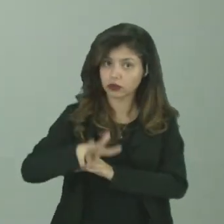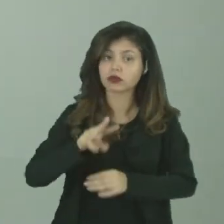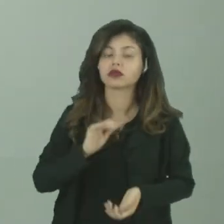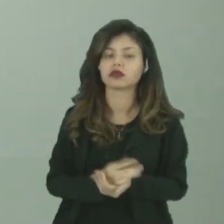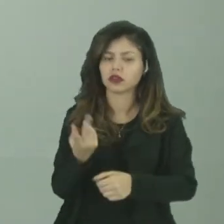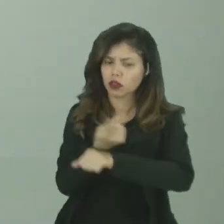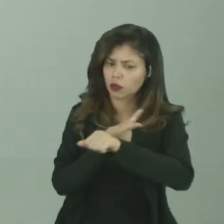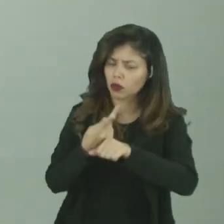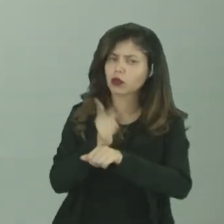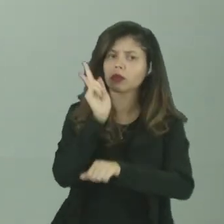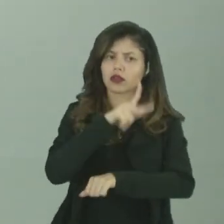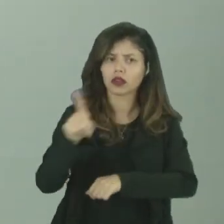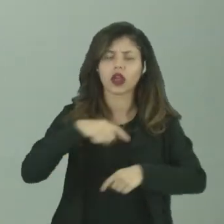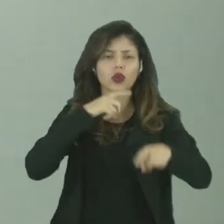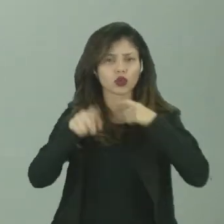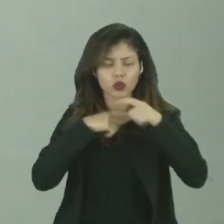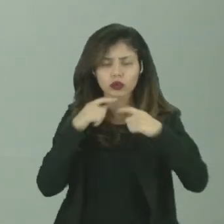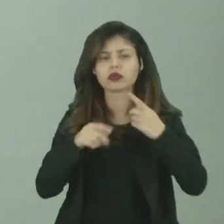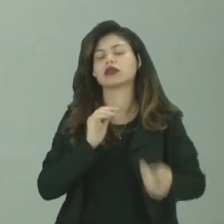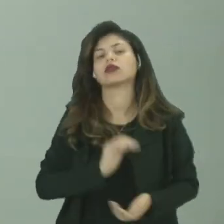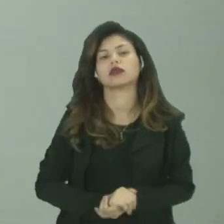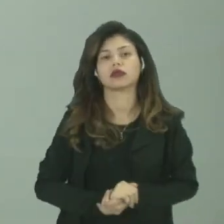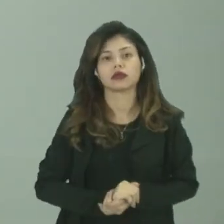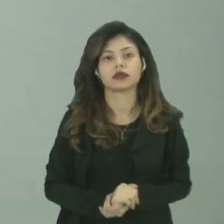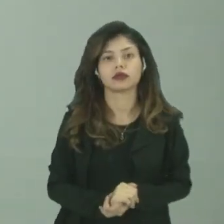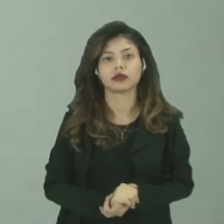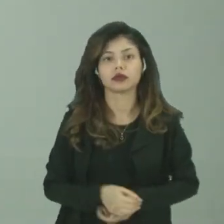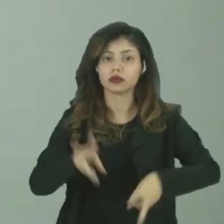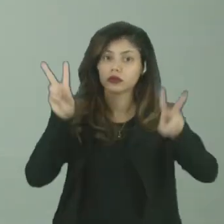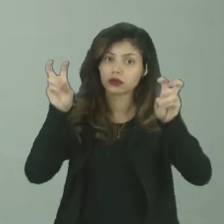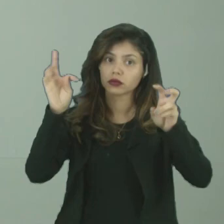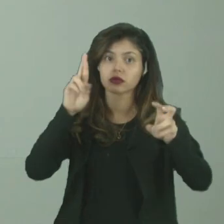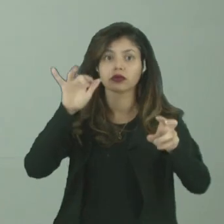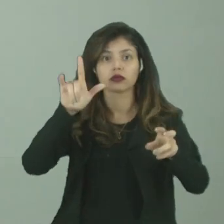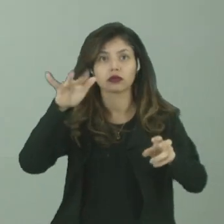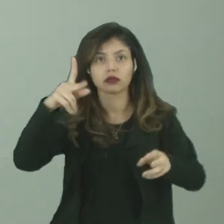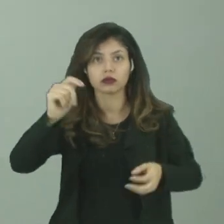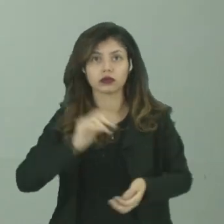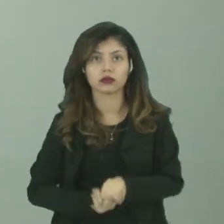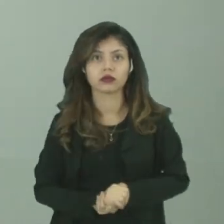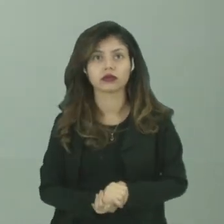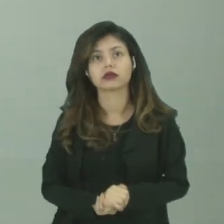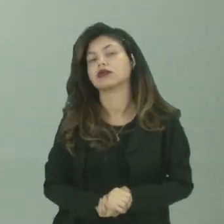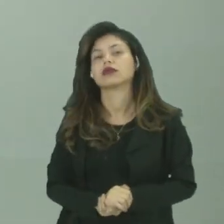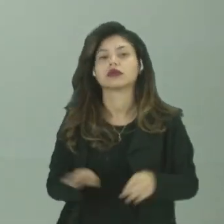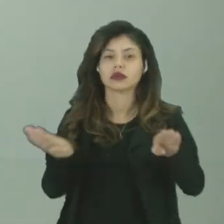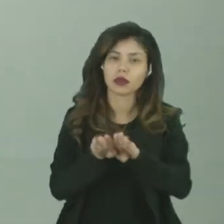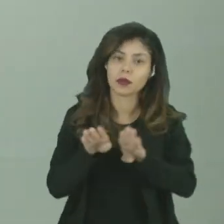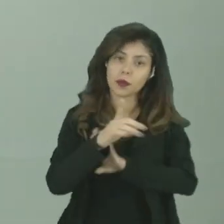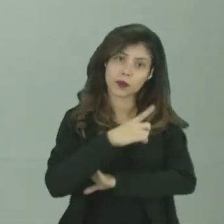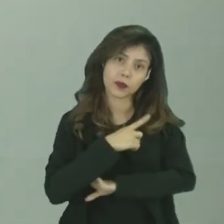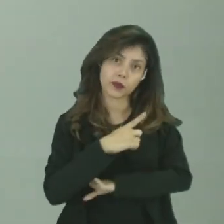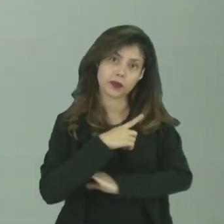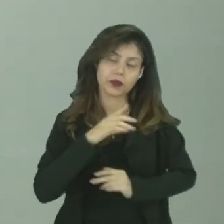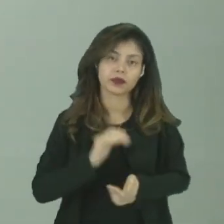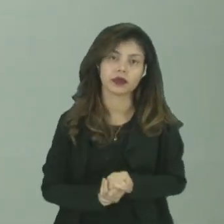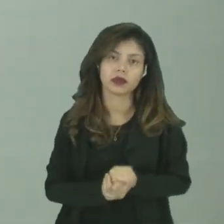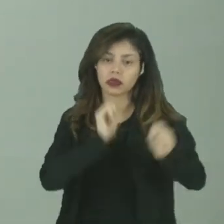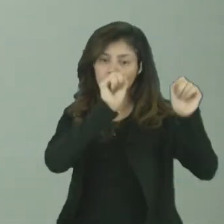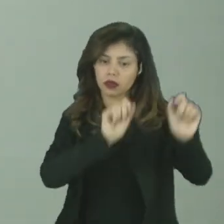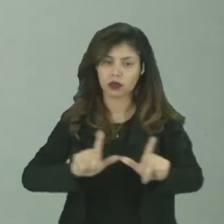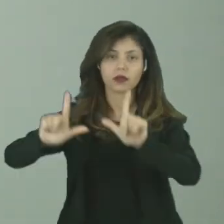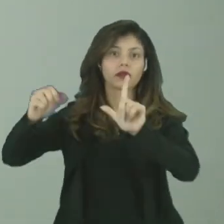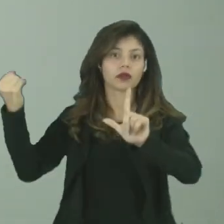seu professor para tirar a dúvida em relação à teoria de Laplace, né? Nós temos também aí na